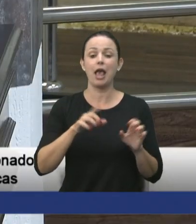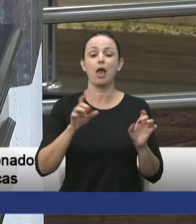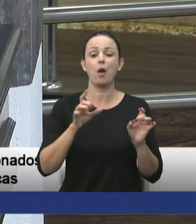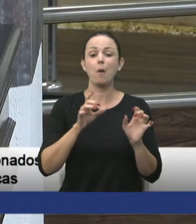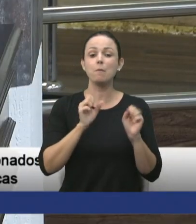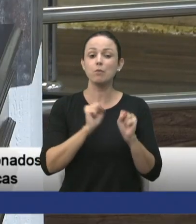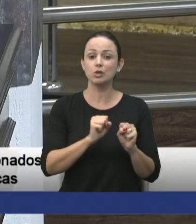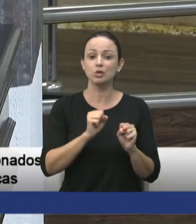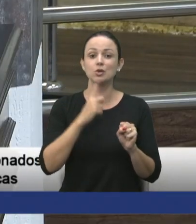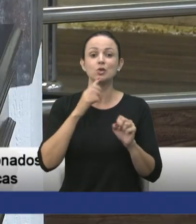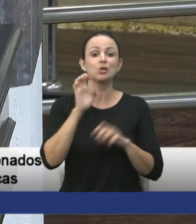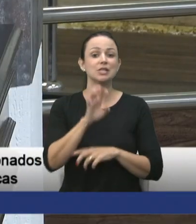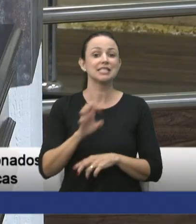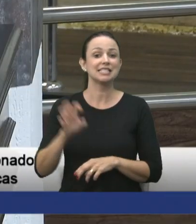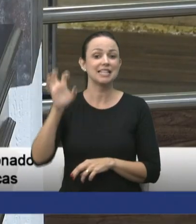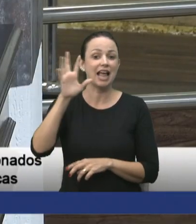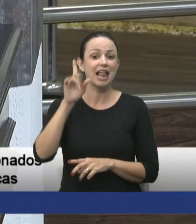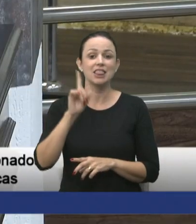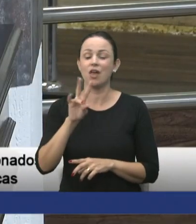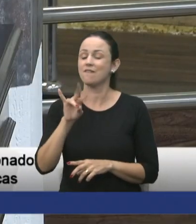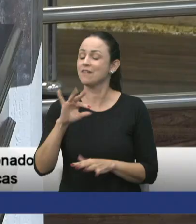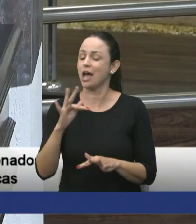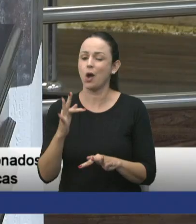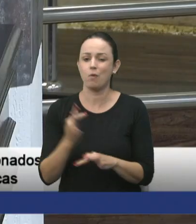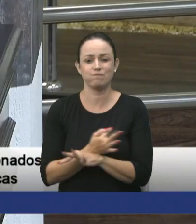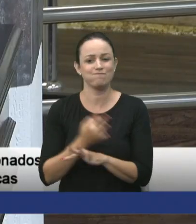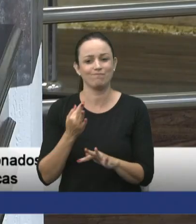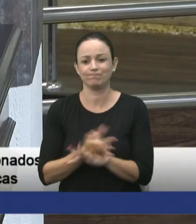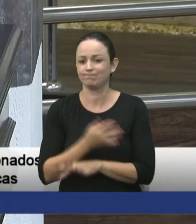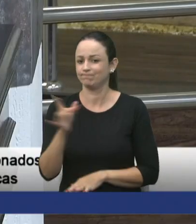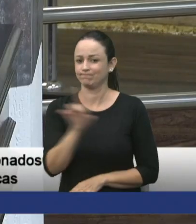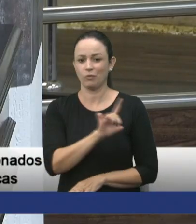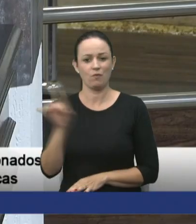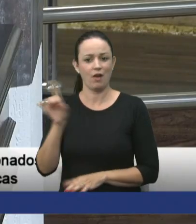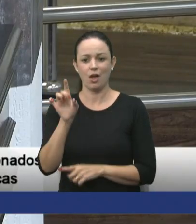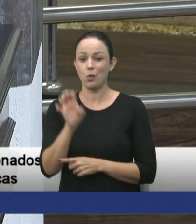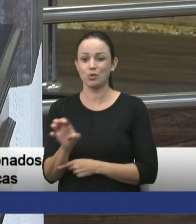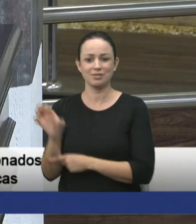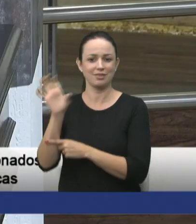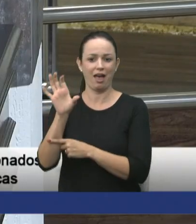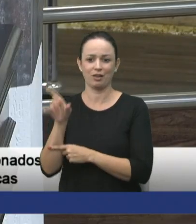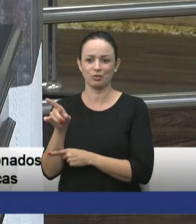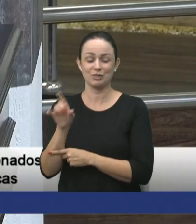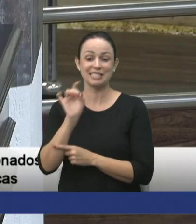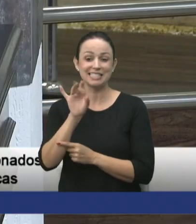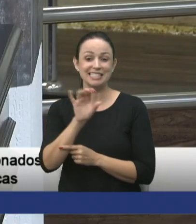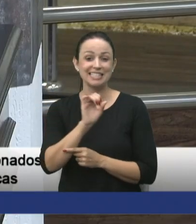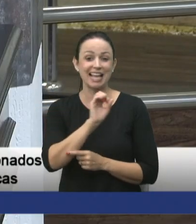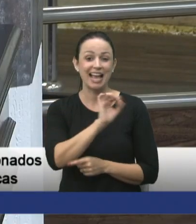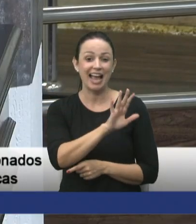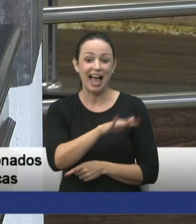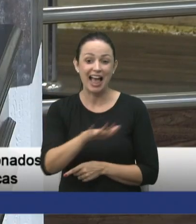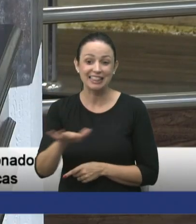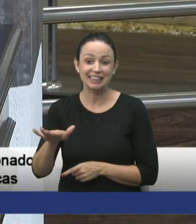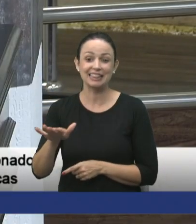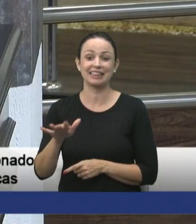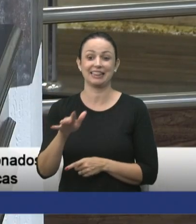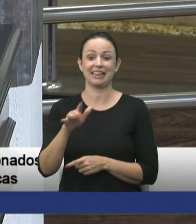vai suportar, doutora Daniela. O Estado não vai suportar. Se cada criança atípica tiver que ter um